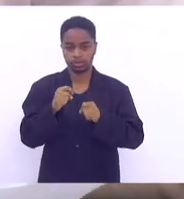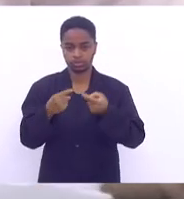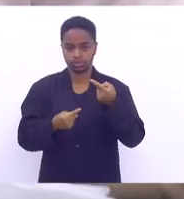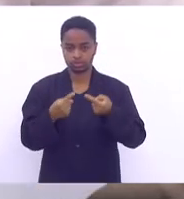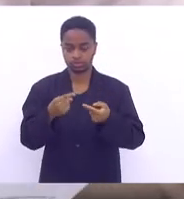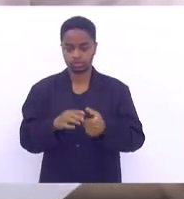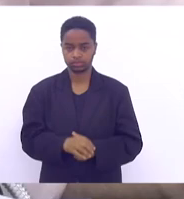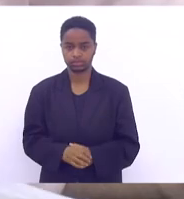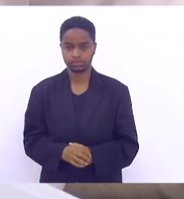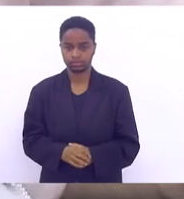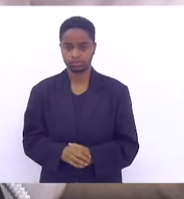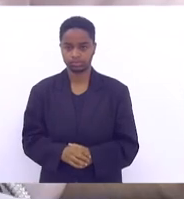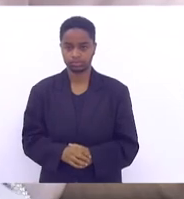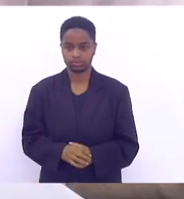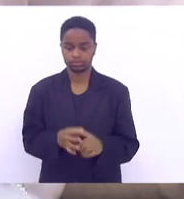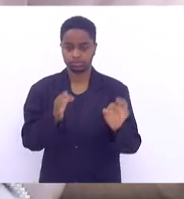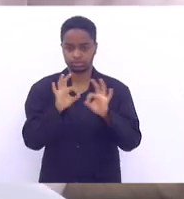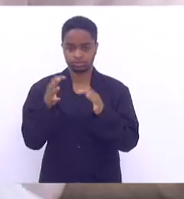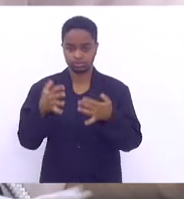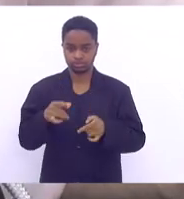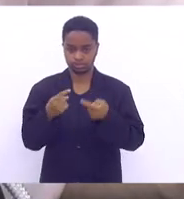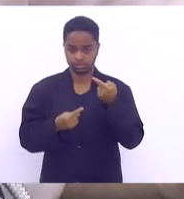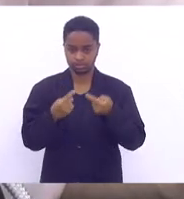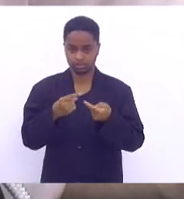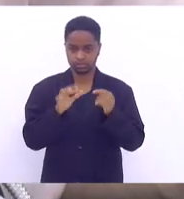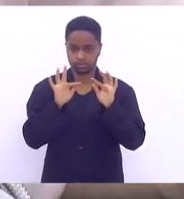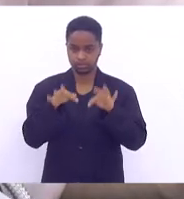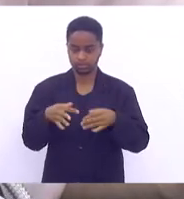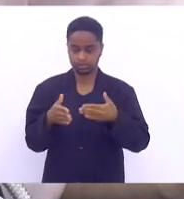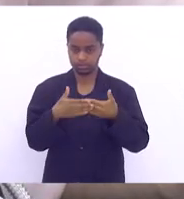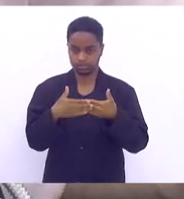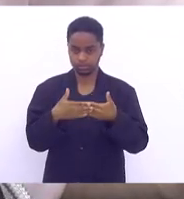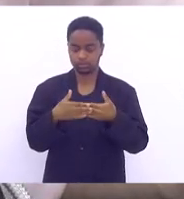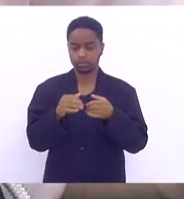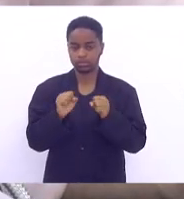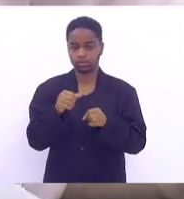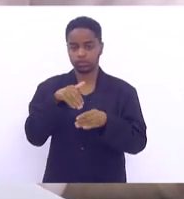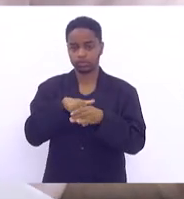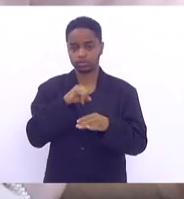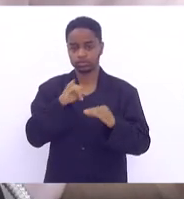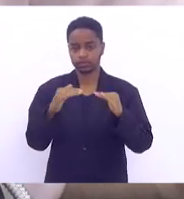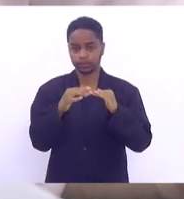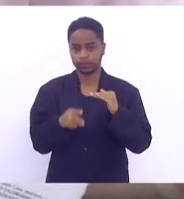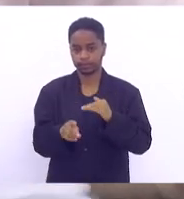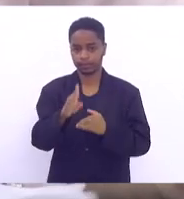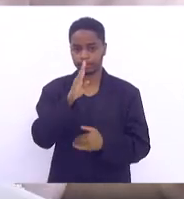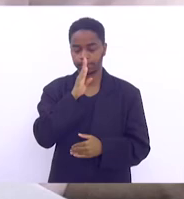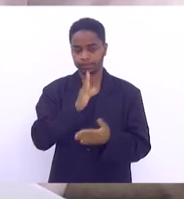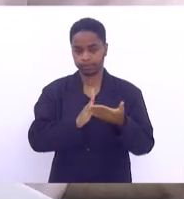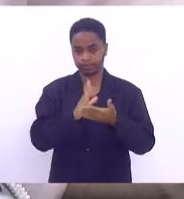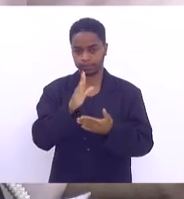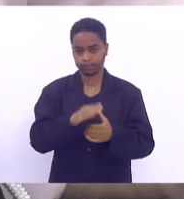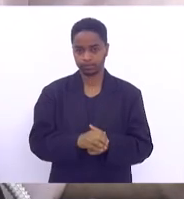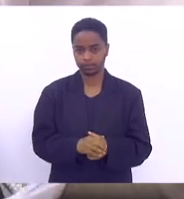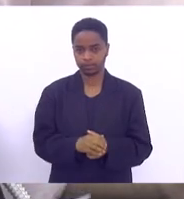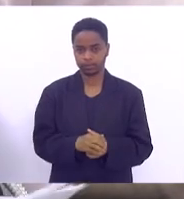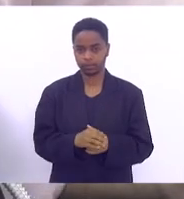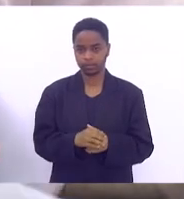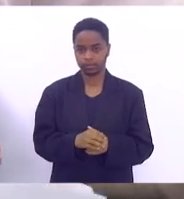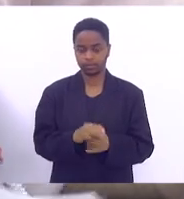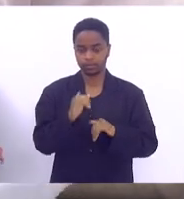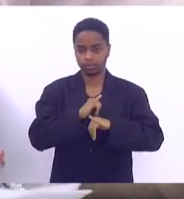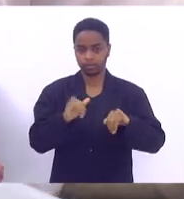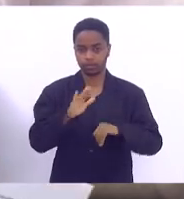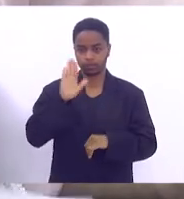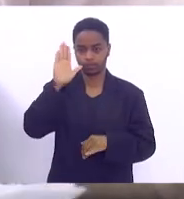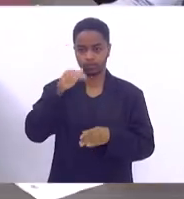discussão. Não havendo quem queira discutir, encerrada a discussão. Em votação, senhores que aprovam a permissão como estão, aprovada a declaração de voto, deputado